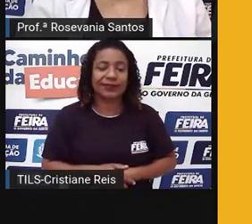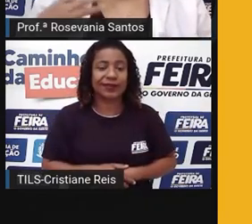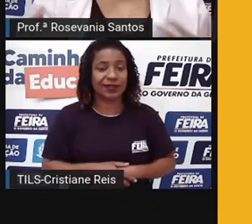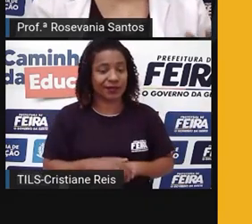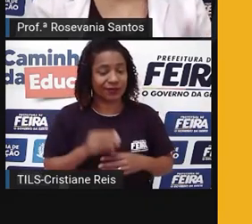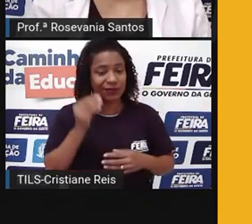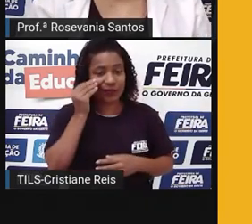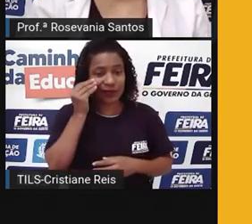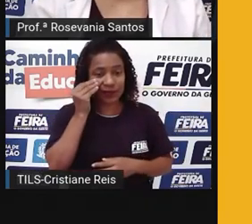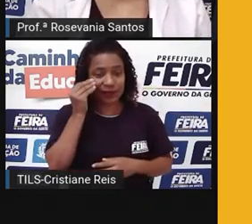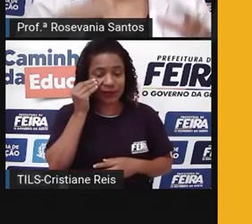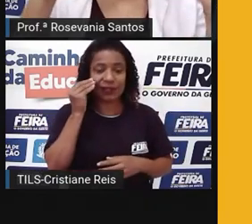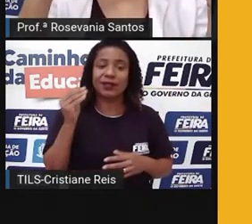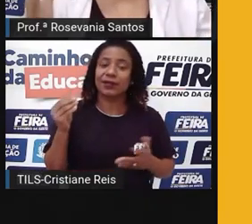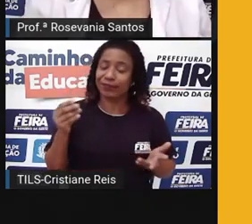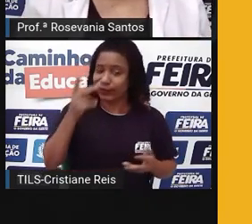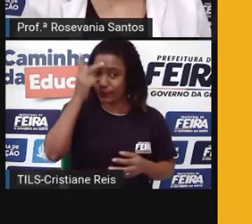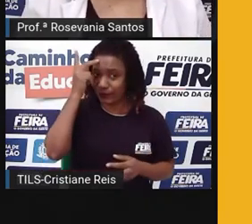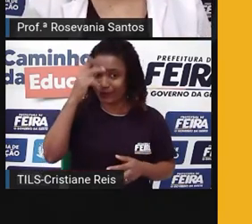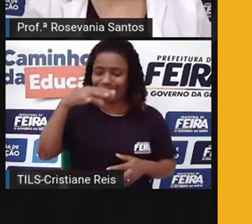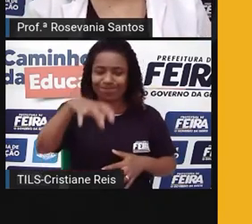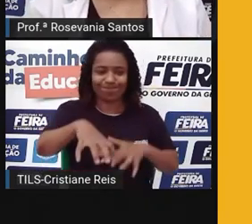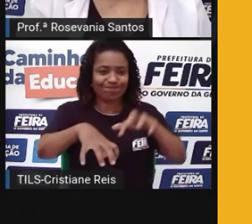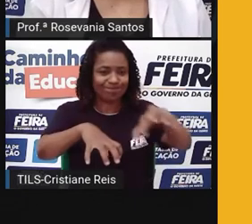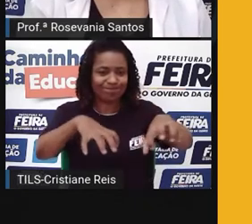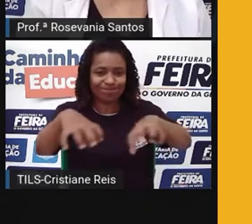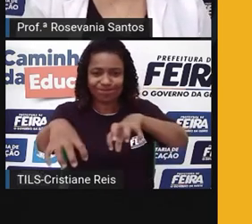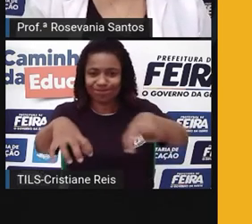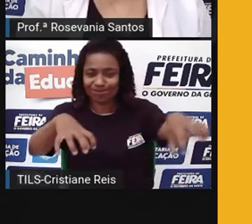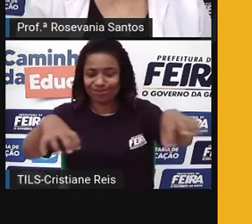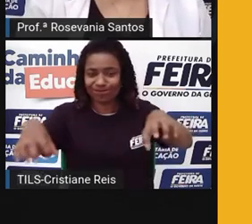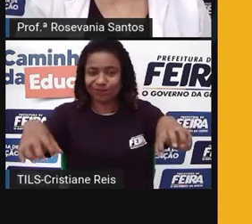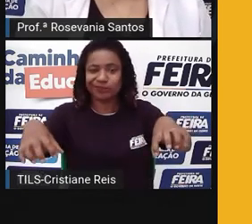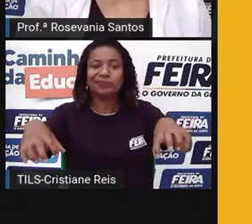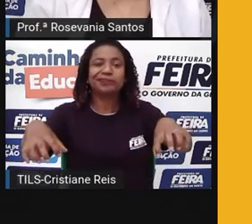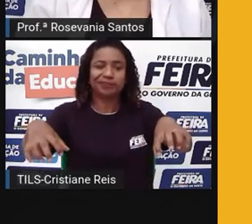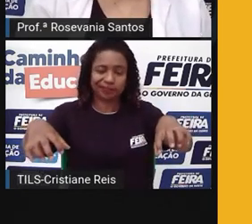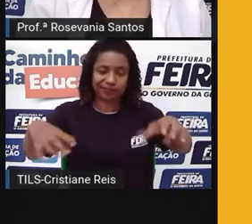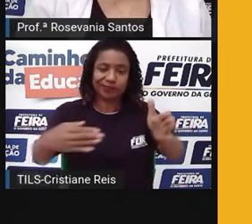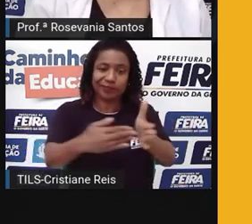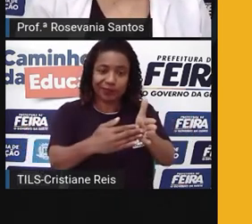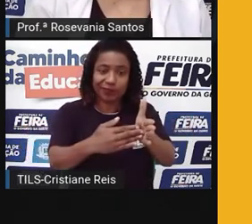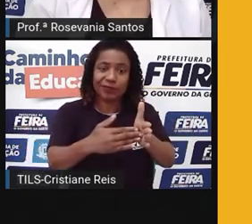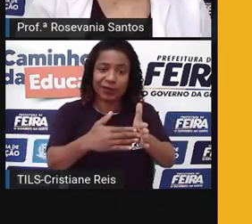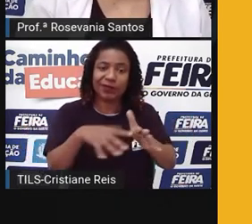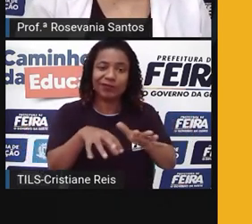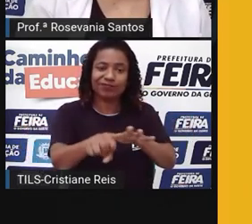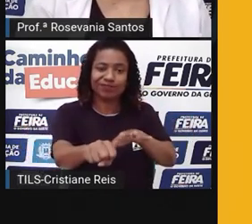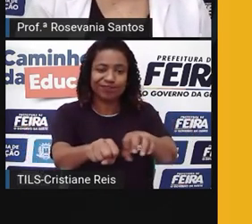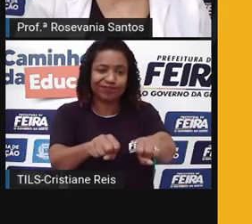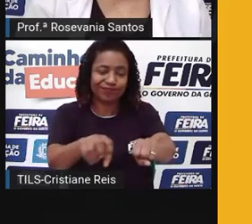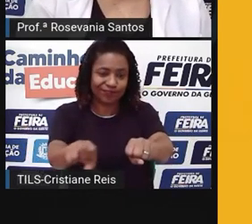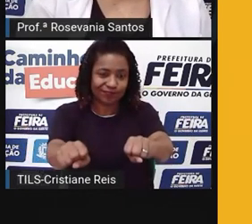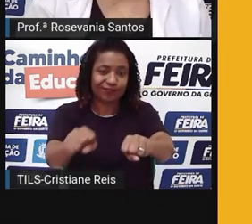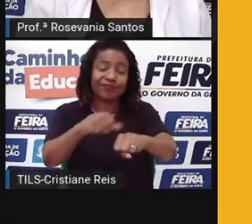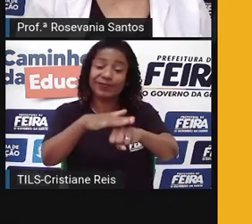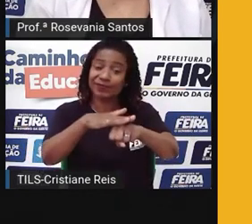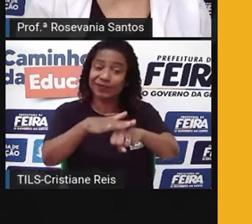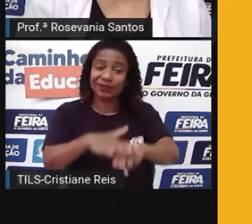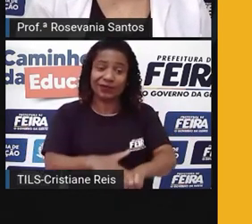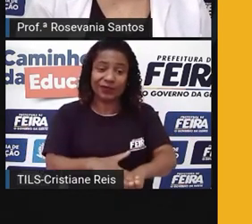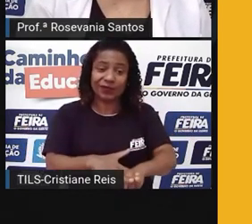indício de forte colonização e delimitação de território. Só que quando você faz isso num lugar onde a gente